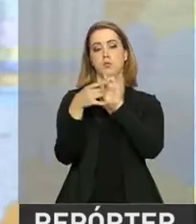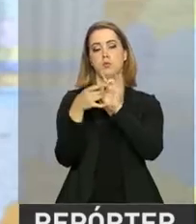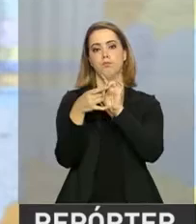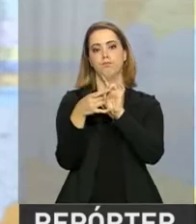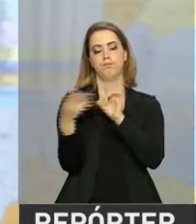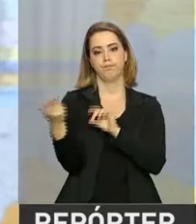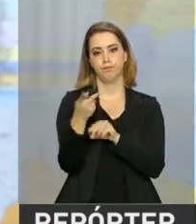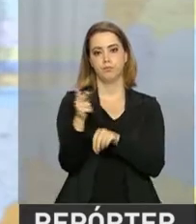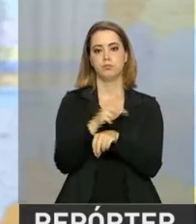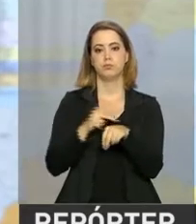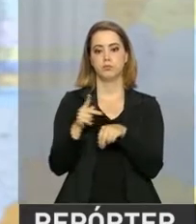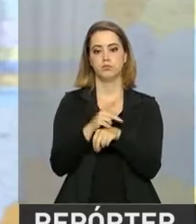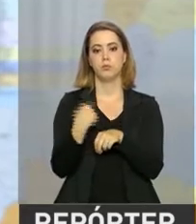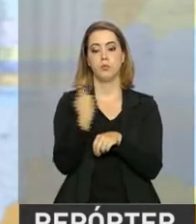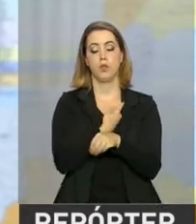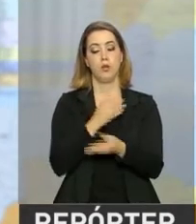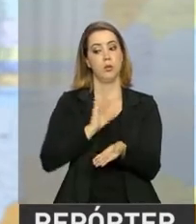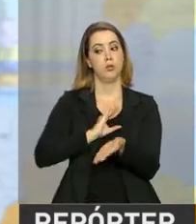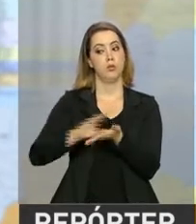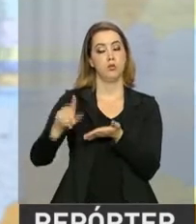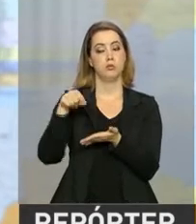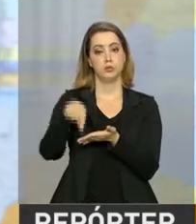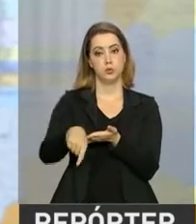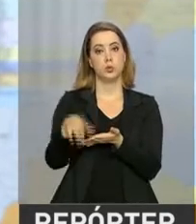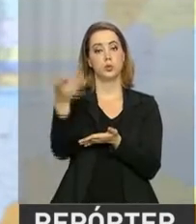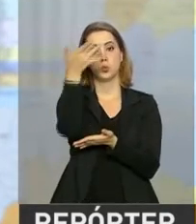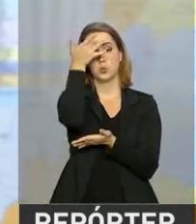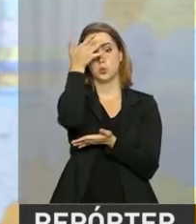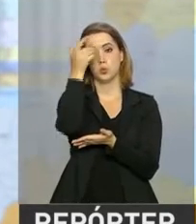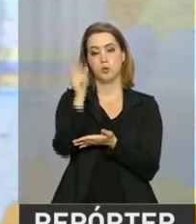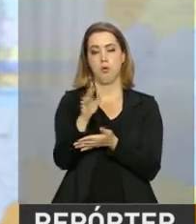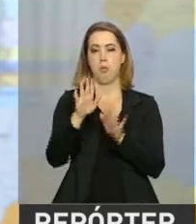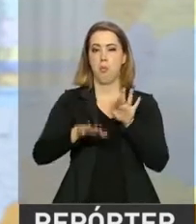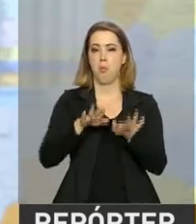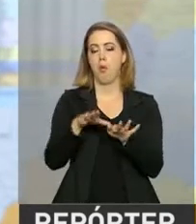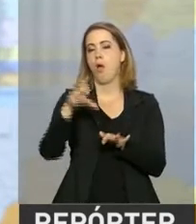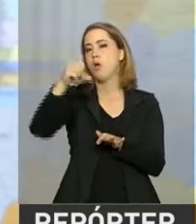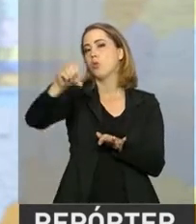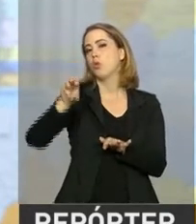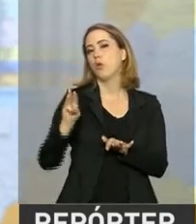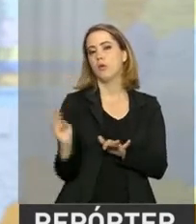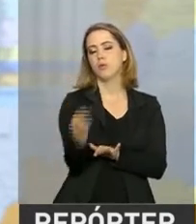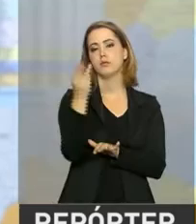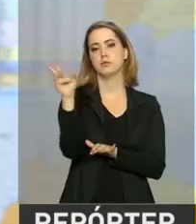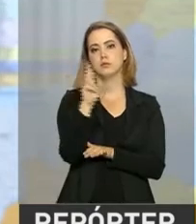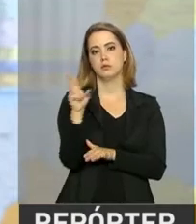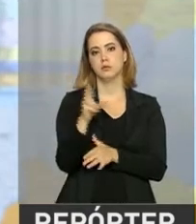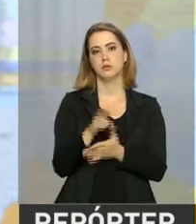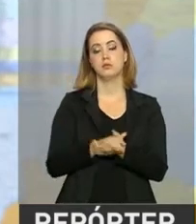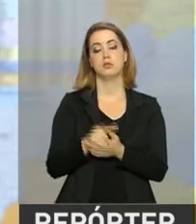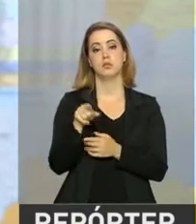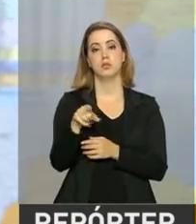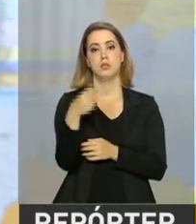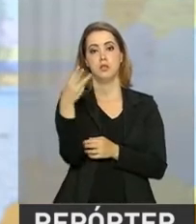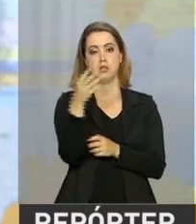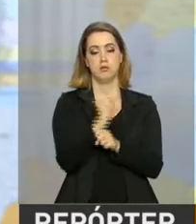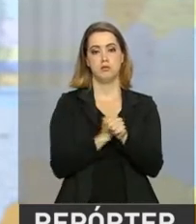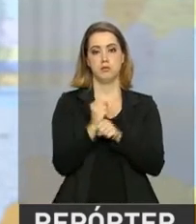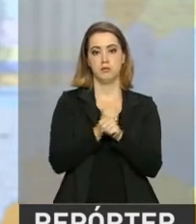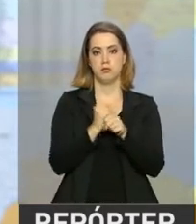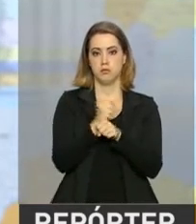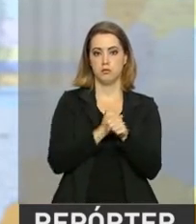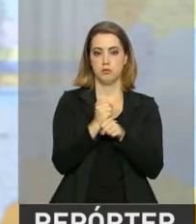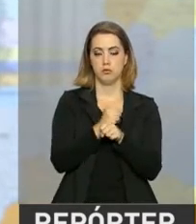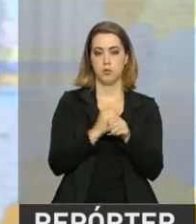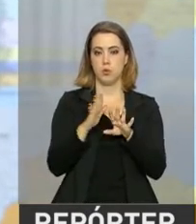nós investimos nessa cooperação com a índia em torno de 9 milhões de reais nesses três anos de